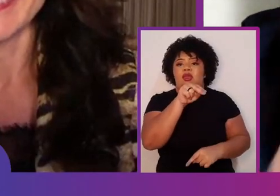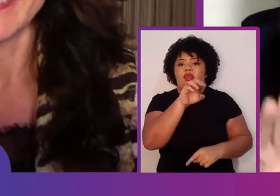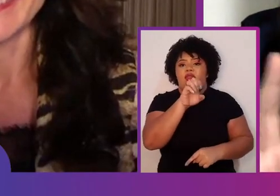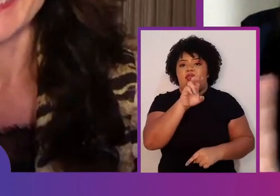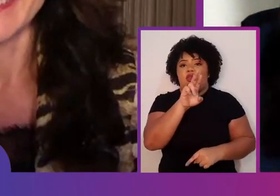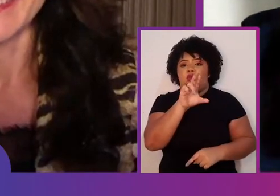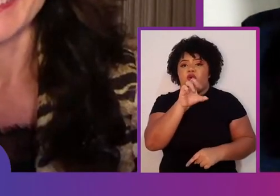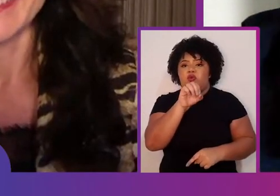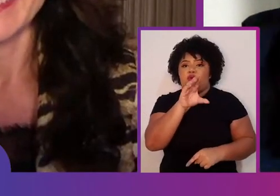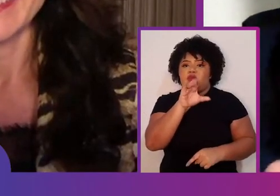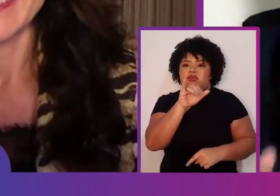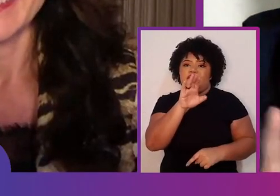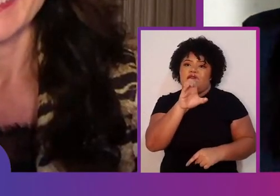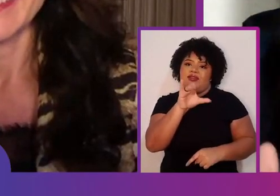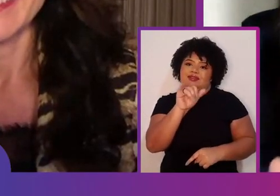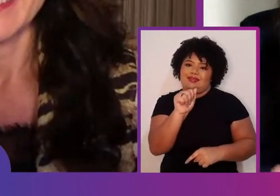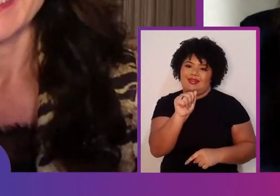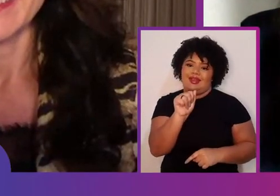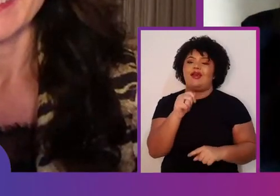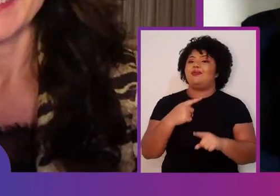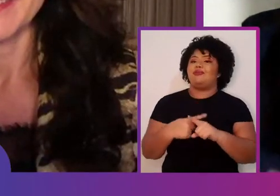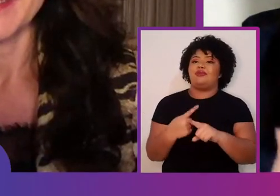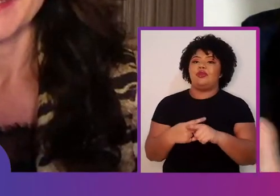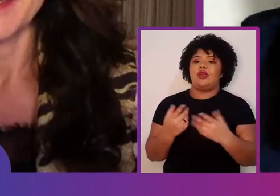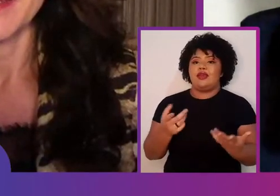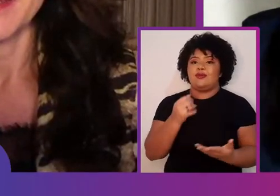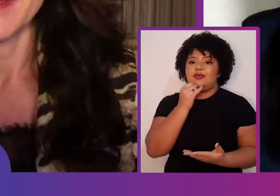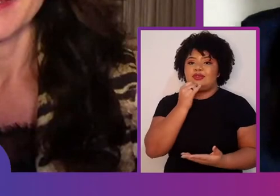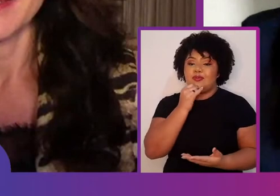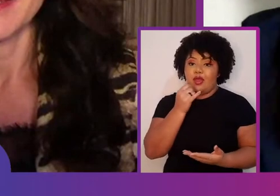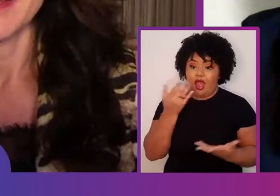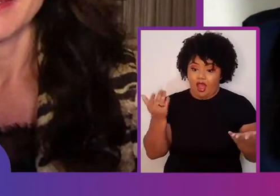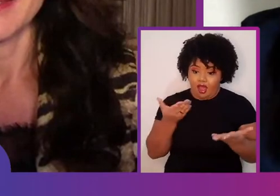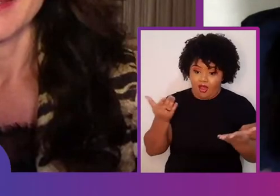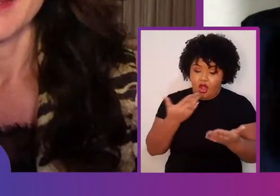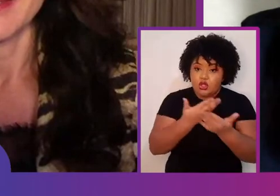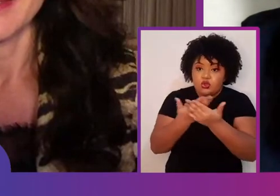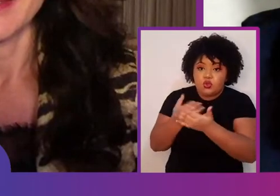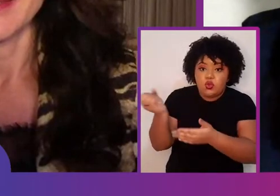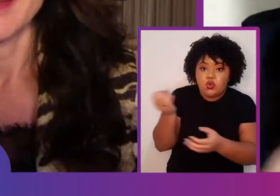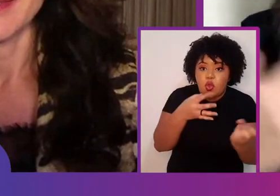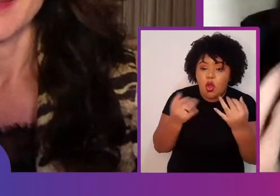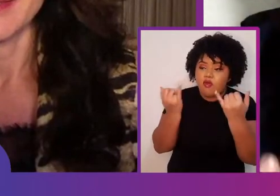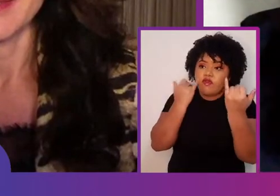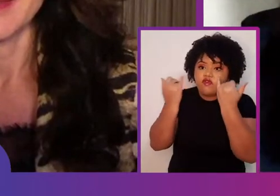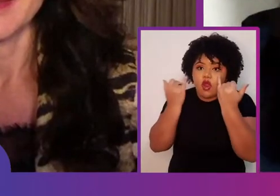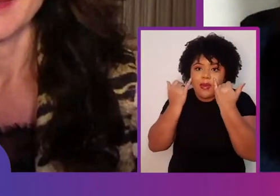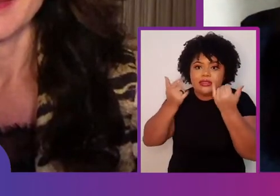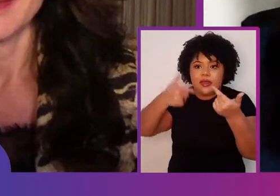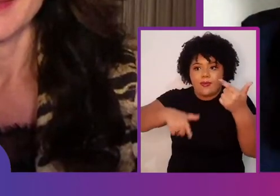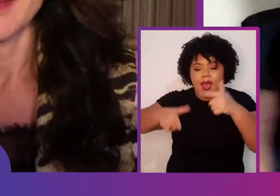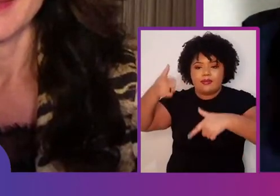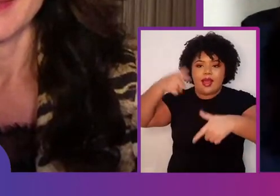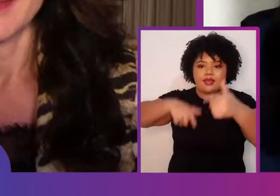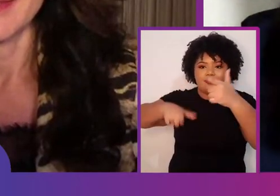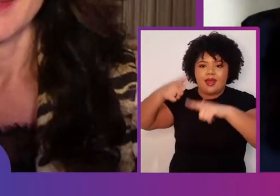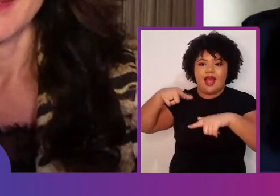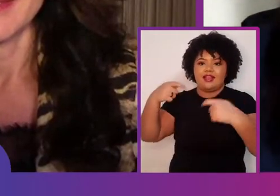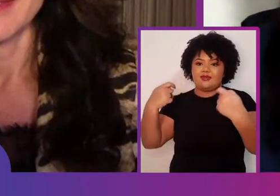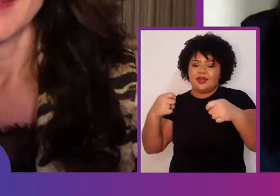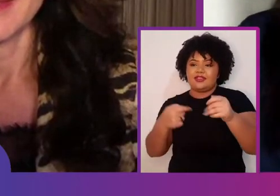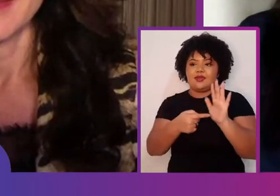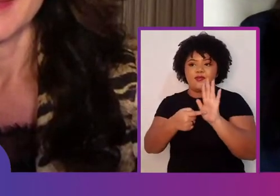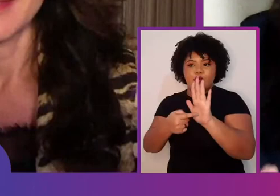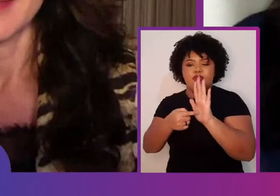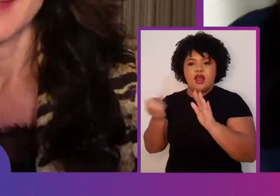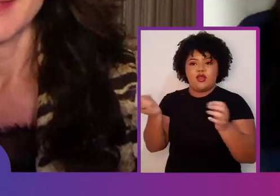fala assim: ô, pessoal, desculpa, mas já está acabando? Eu trouxe informações super importantes, eu quero colocar uma música nova. Olha, acabou de